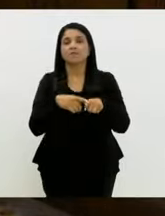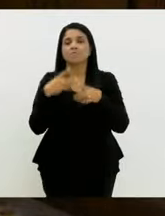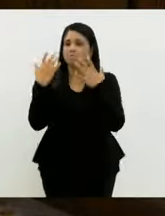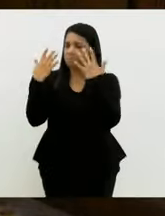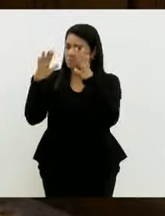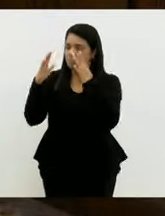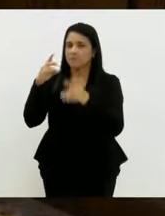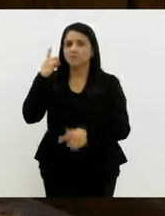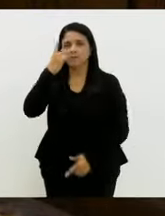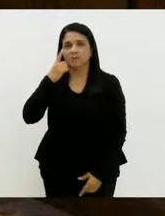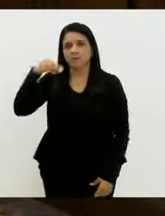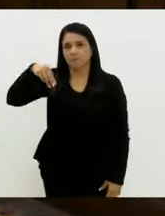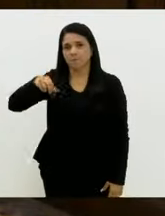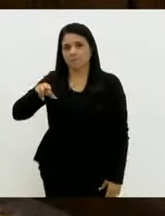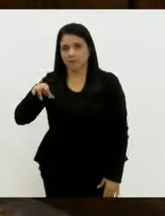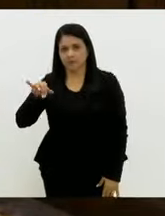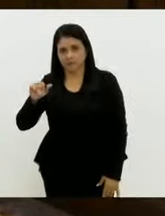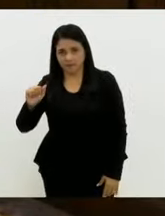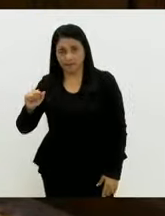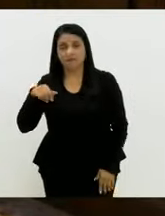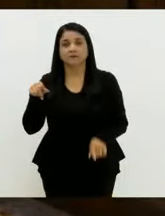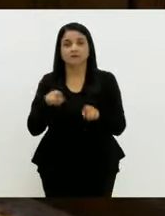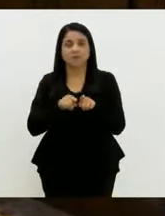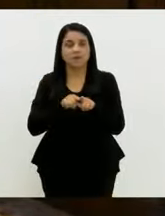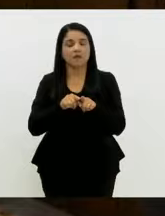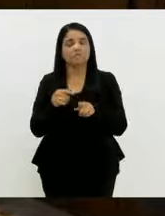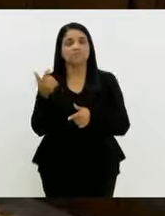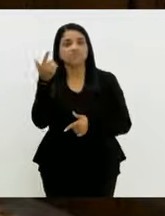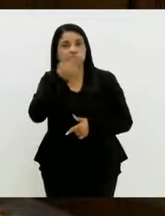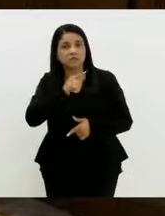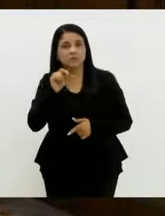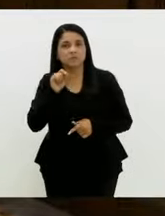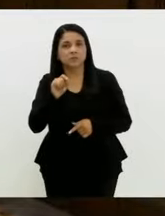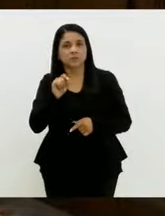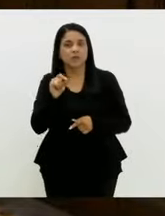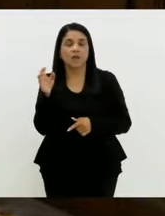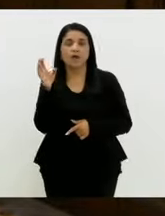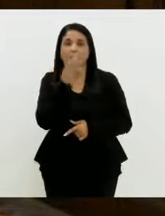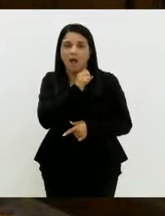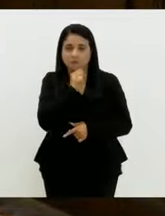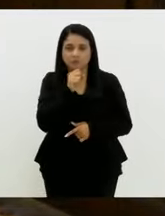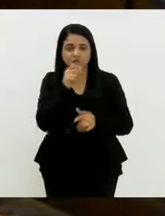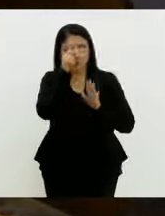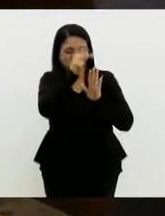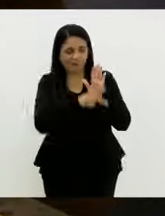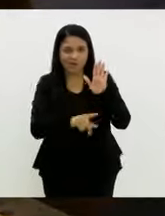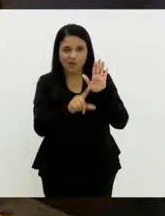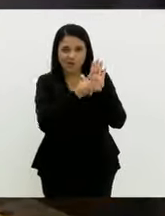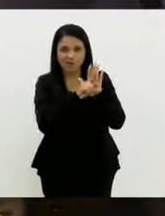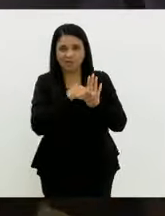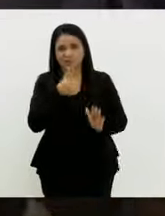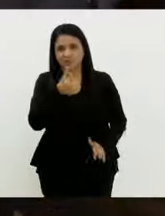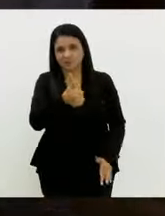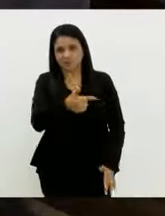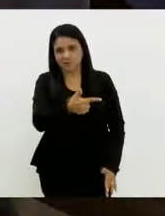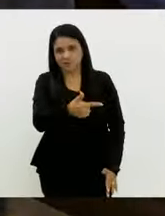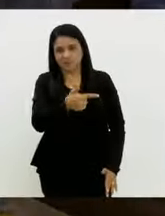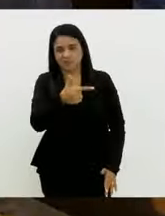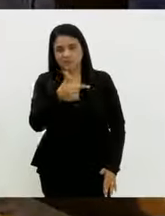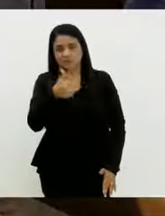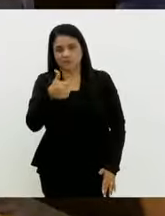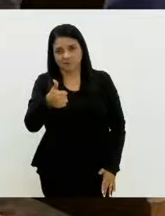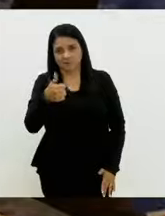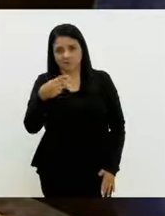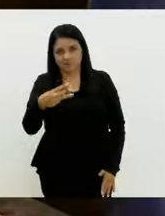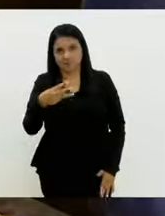pela iniciativa e que a gente possa apreciar o quanto antes o projeto de lei 213 de 2023 de